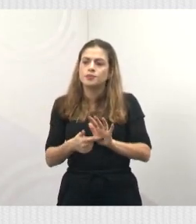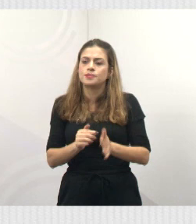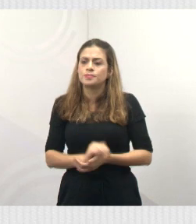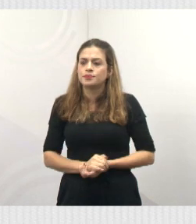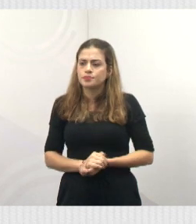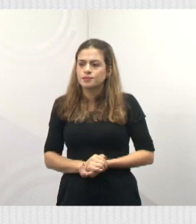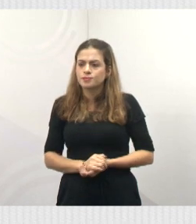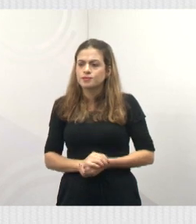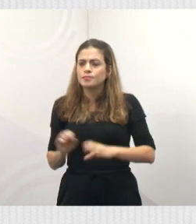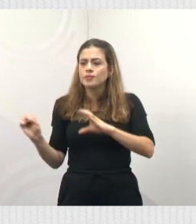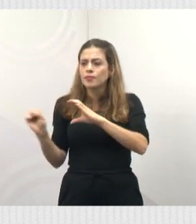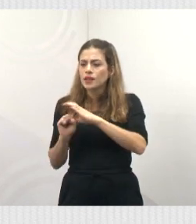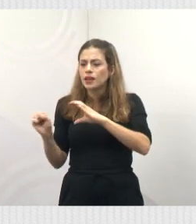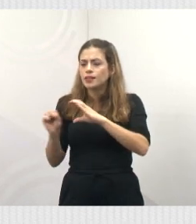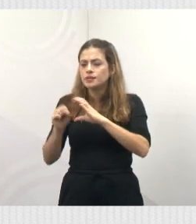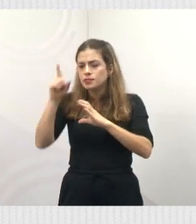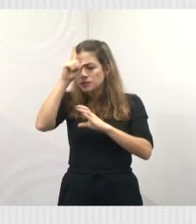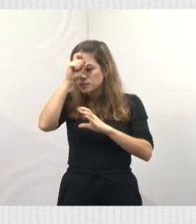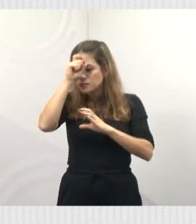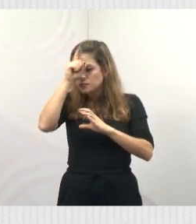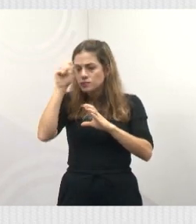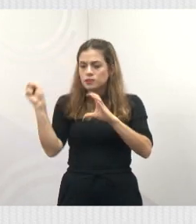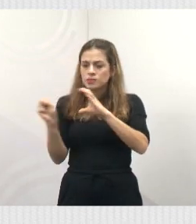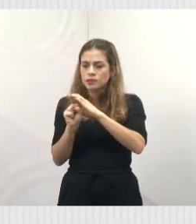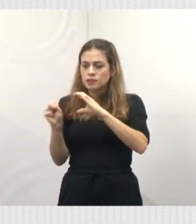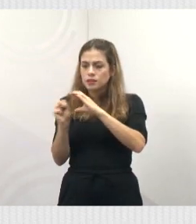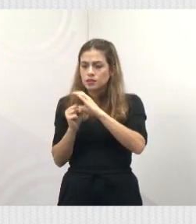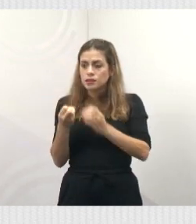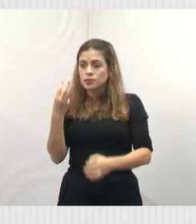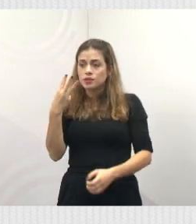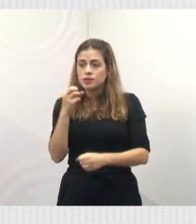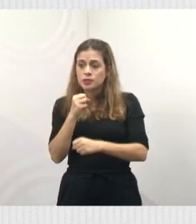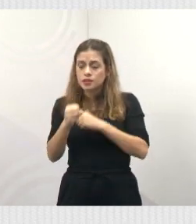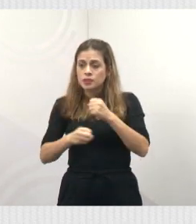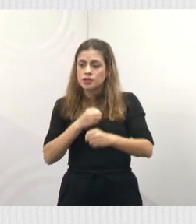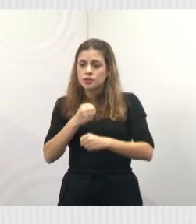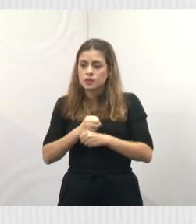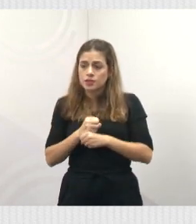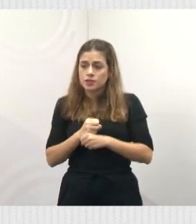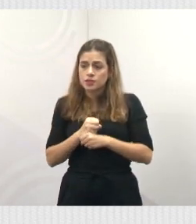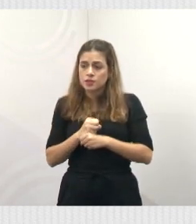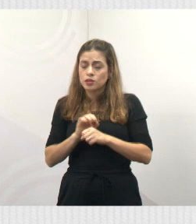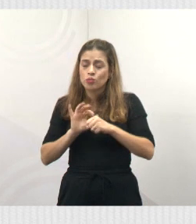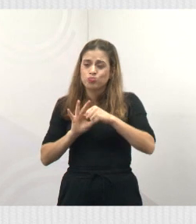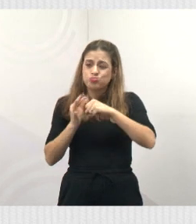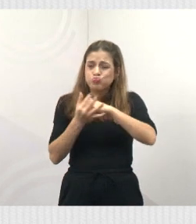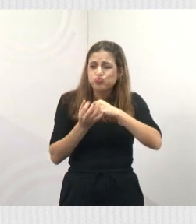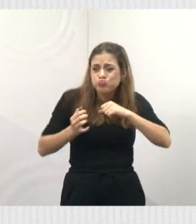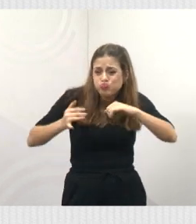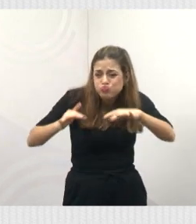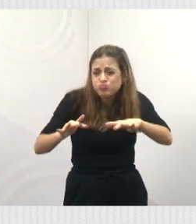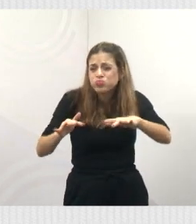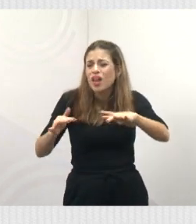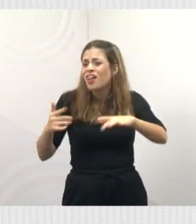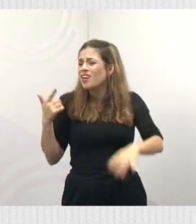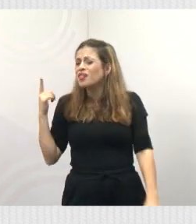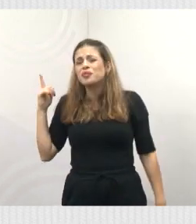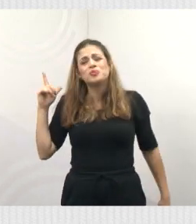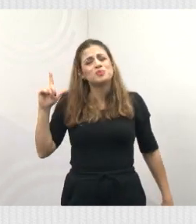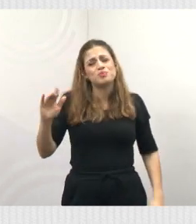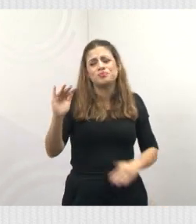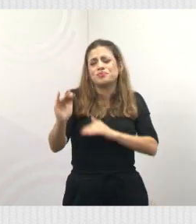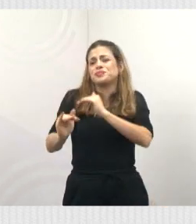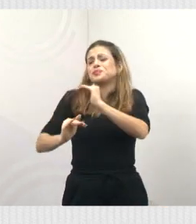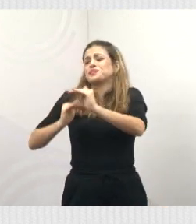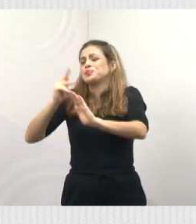A Santa Casa, todos nós sabemos que os 3 anos de enfrentamento à pandemia foram 3 anos que nós não conseguimos avançar